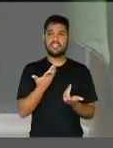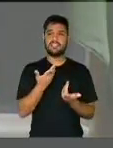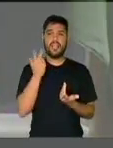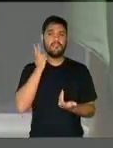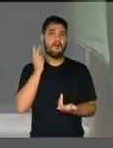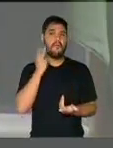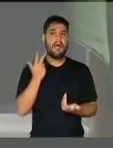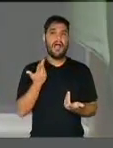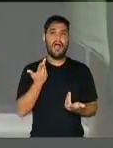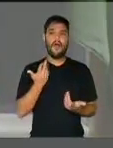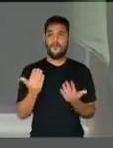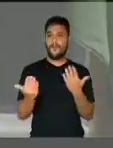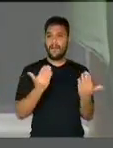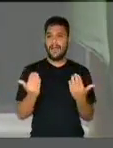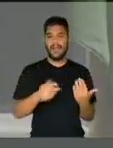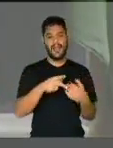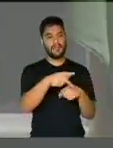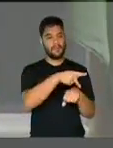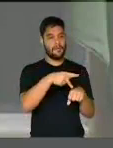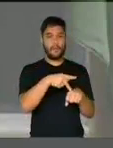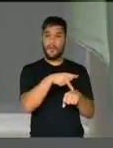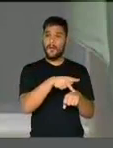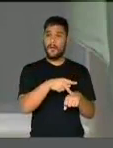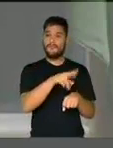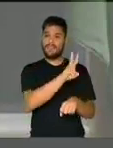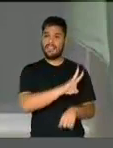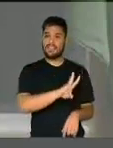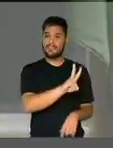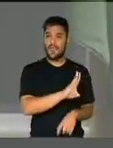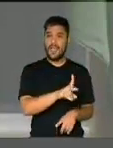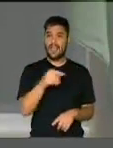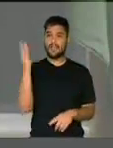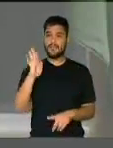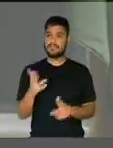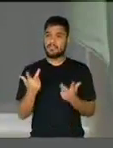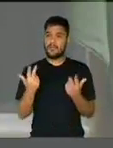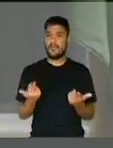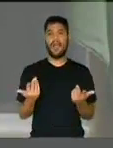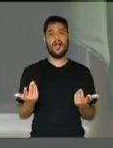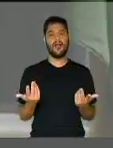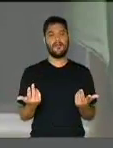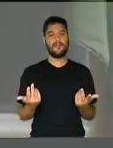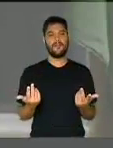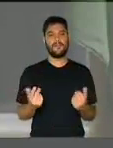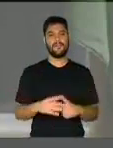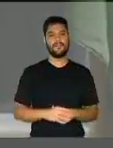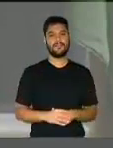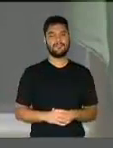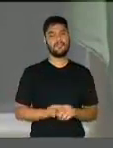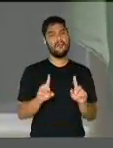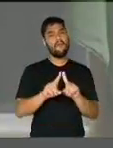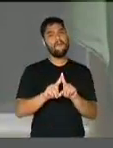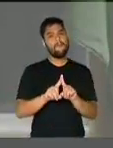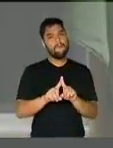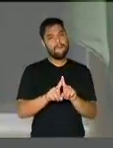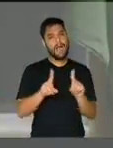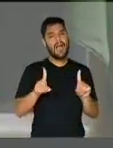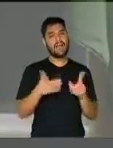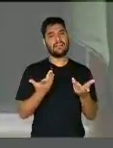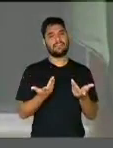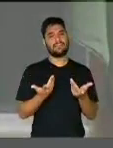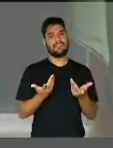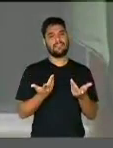com a Venezuela, esquece a autodeterminação dos povos. Mas tratando do